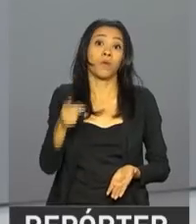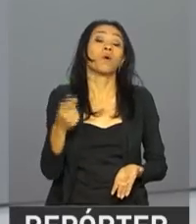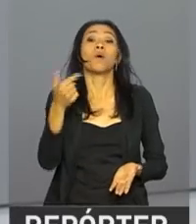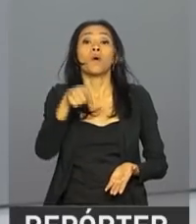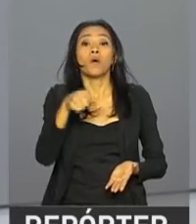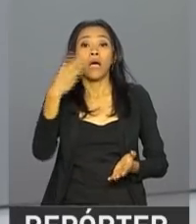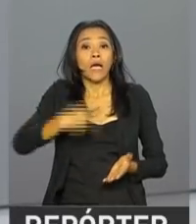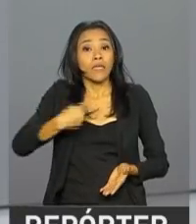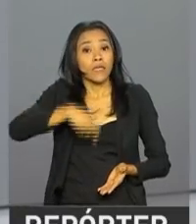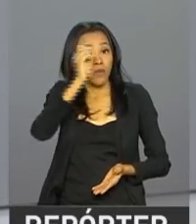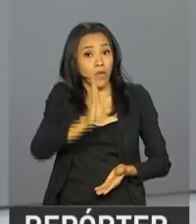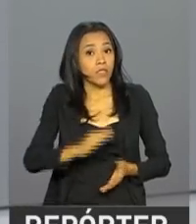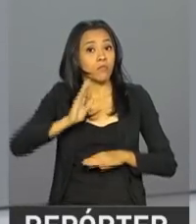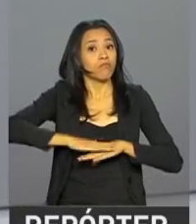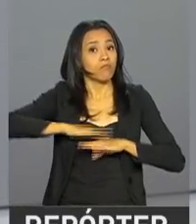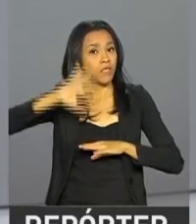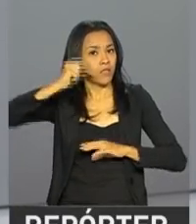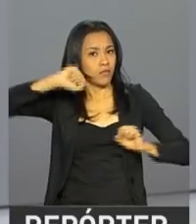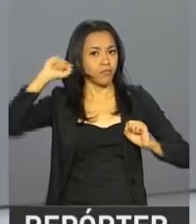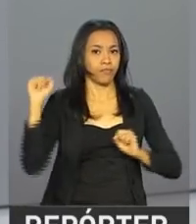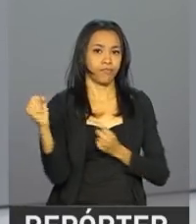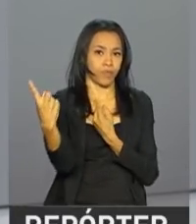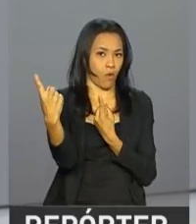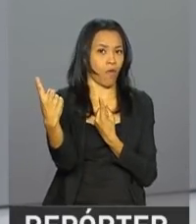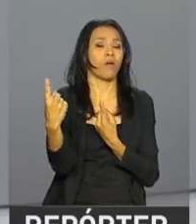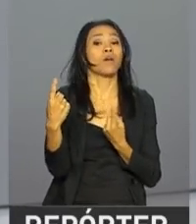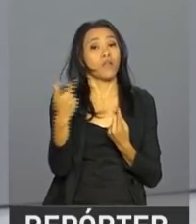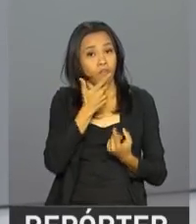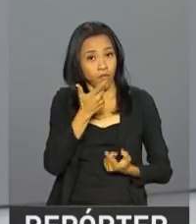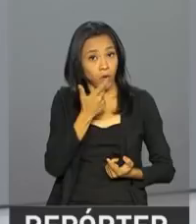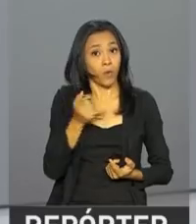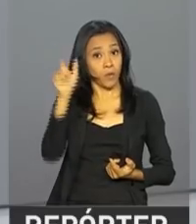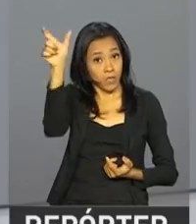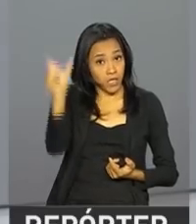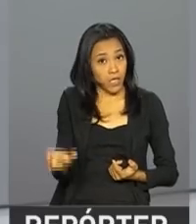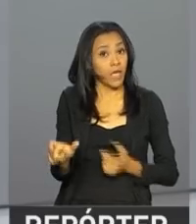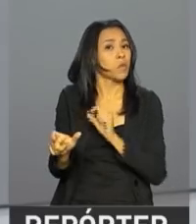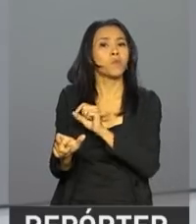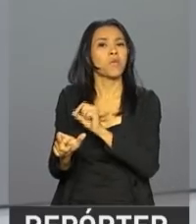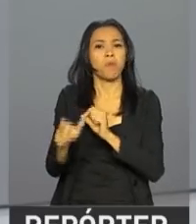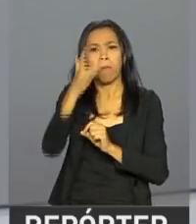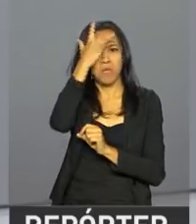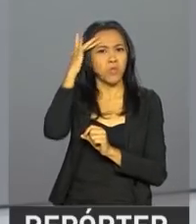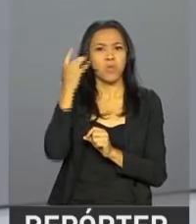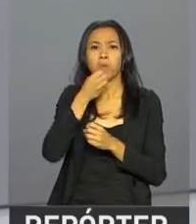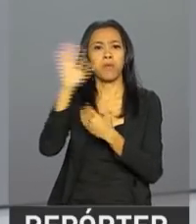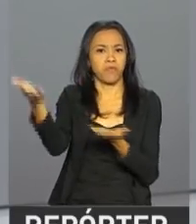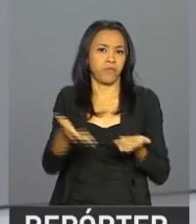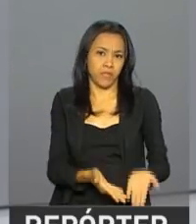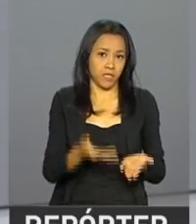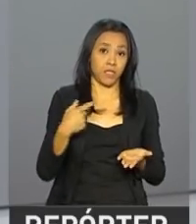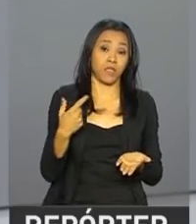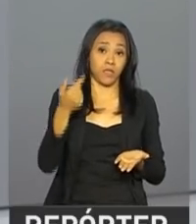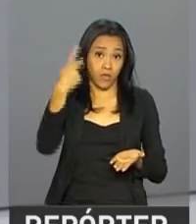exteriores do brasil decidiu aplicar a reciprocidade e declarou como persona non grata ou seja uma pessoa que não é bem vinda o